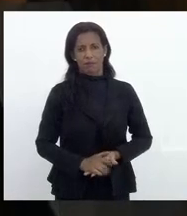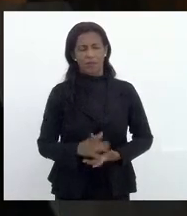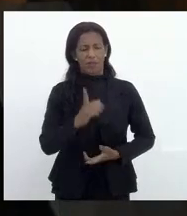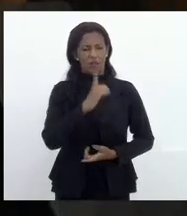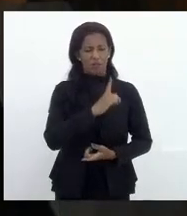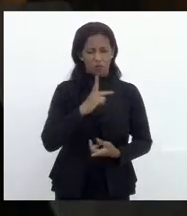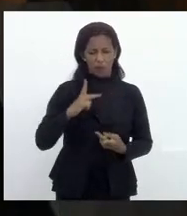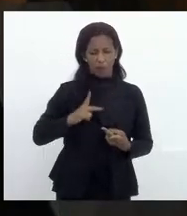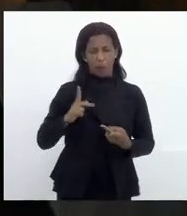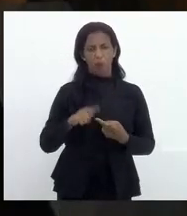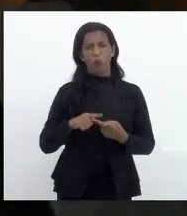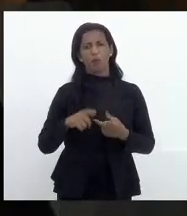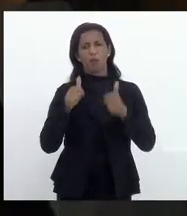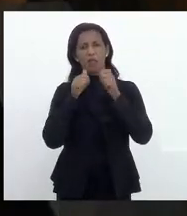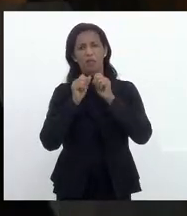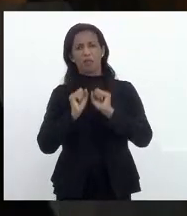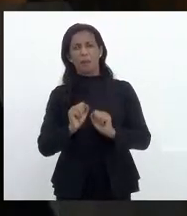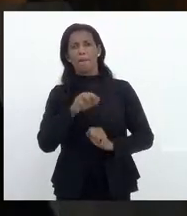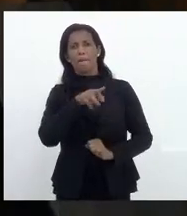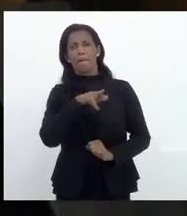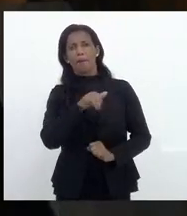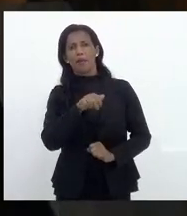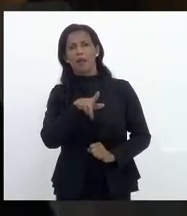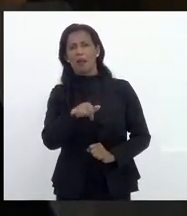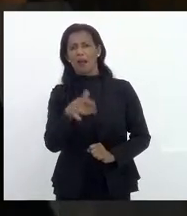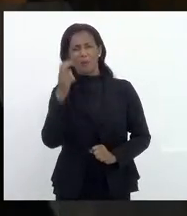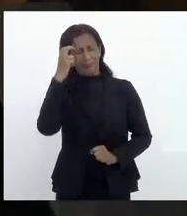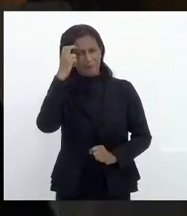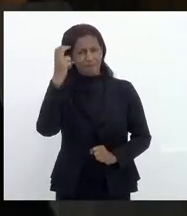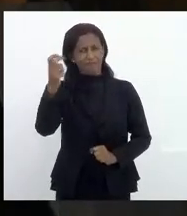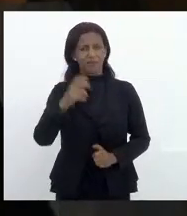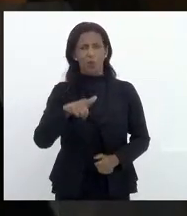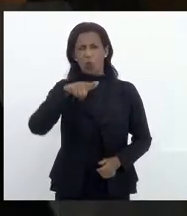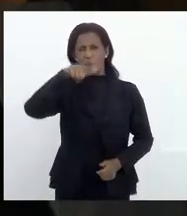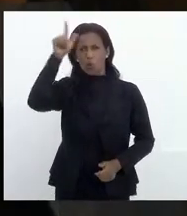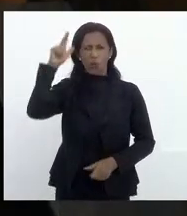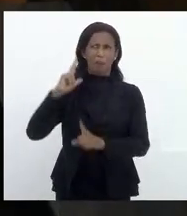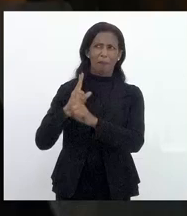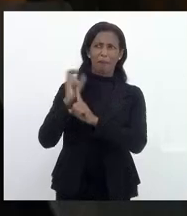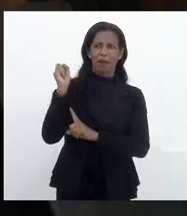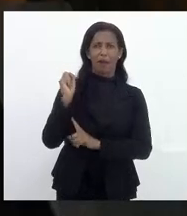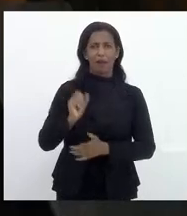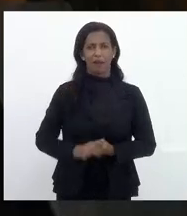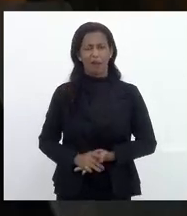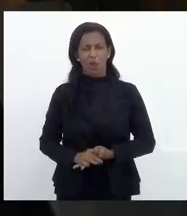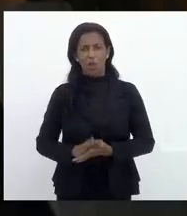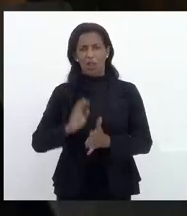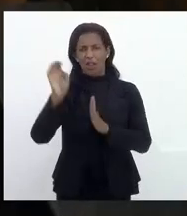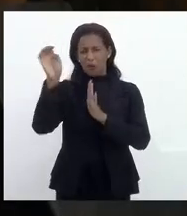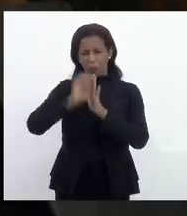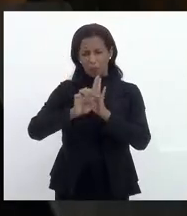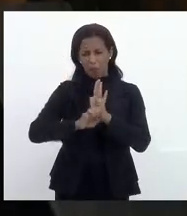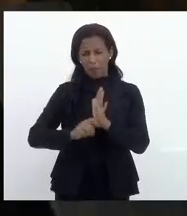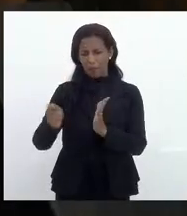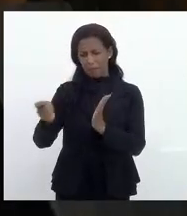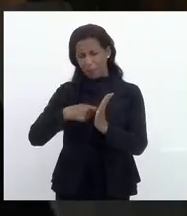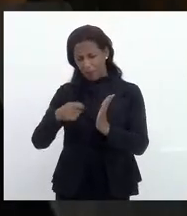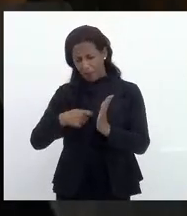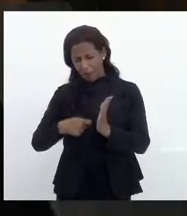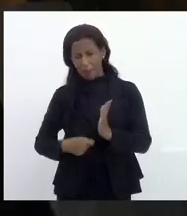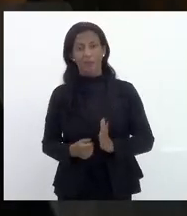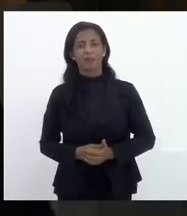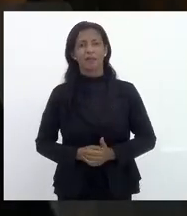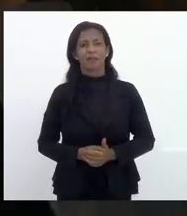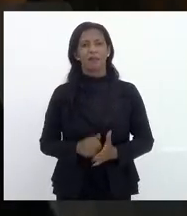defensoria da assessoria da Minha Carne macia caso se não for muito ele gente o Luiz Paulo foi campeão acidente todas as emendas dele olhei com